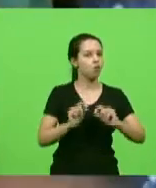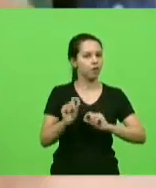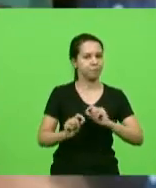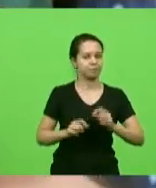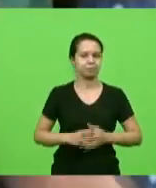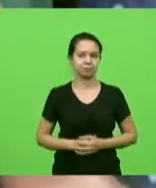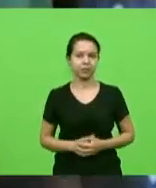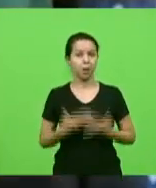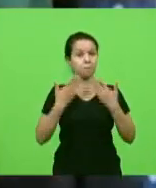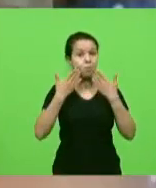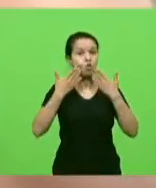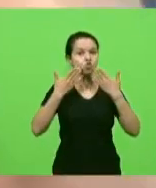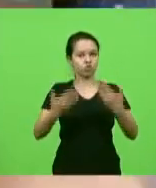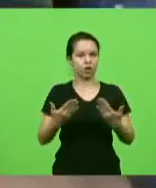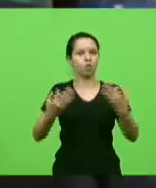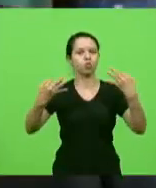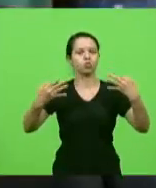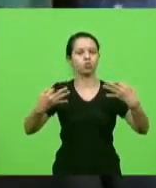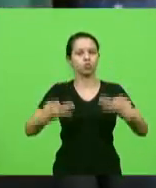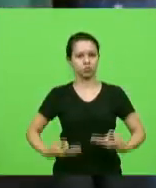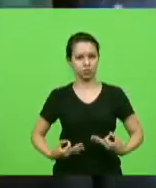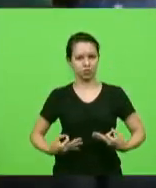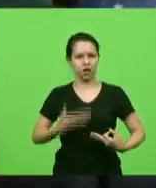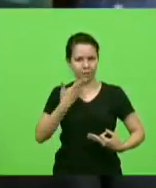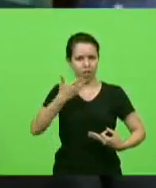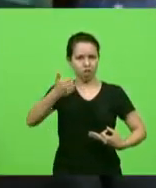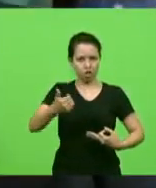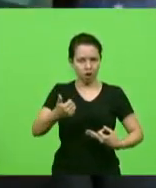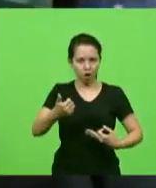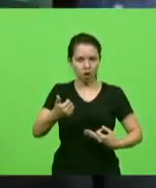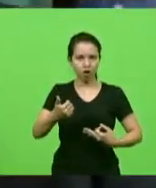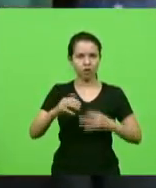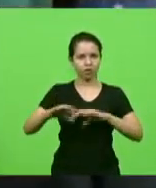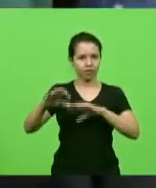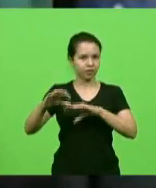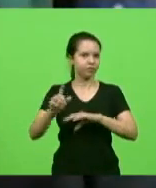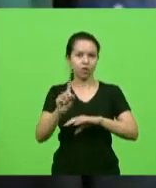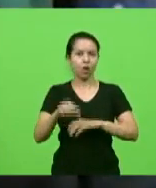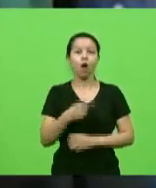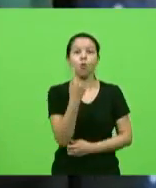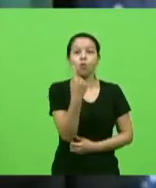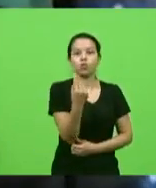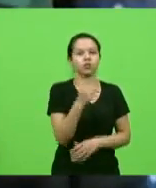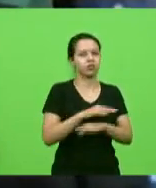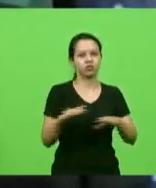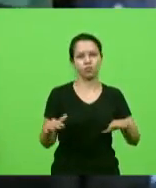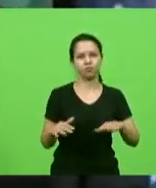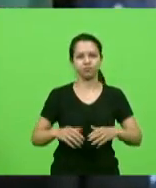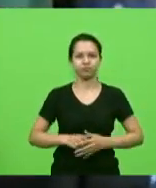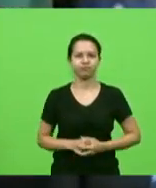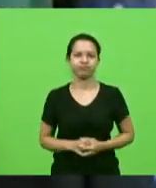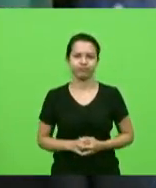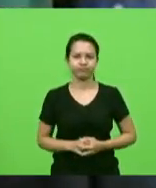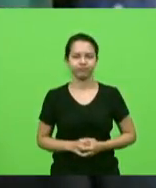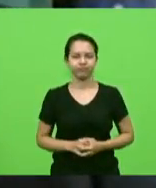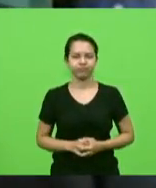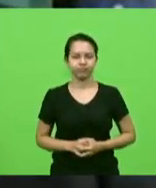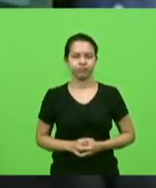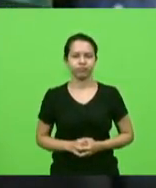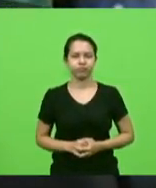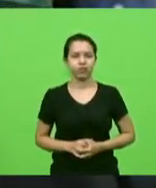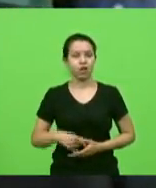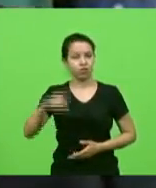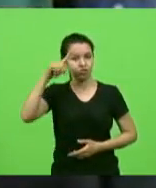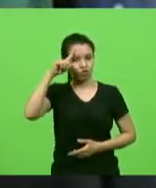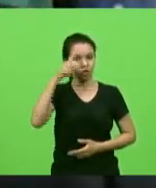não é a melhor maneira de influenciar os outros é a única a churrascos E desde o dia